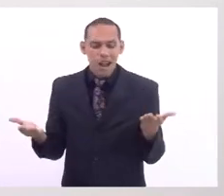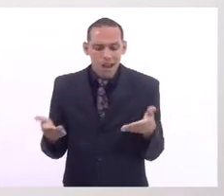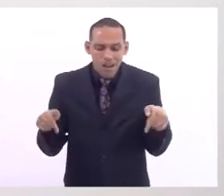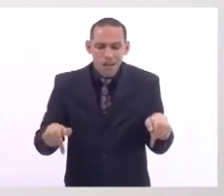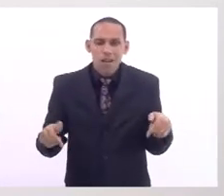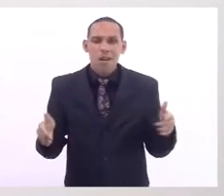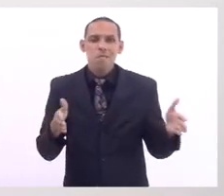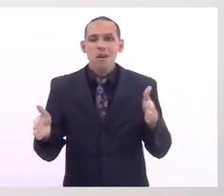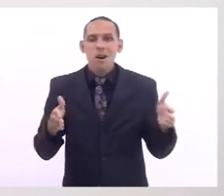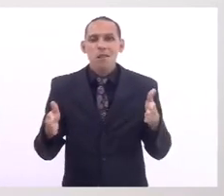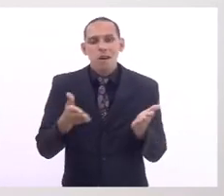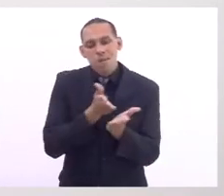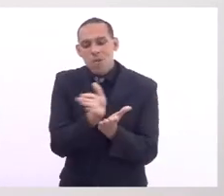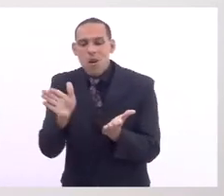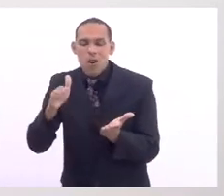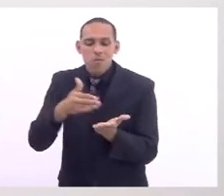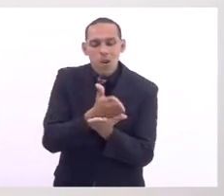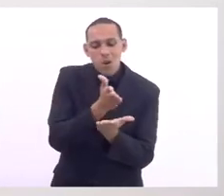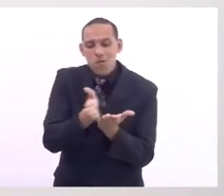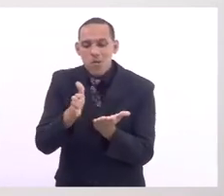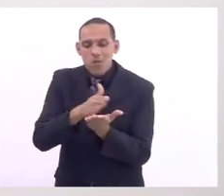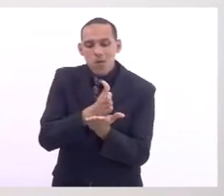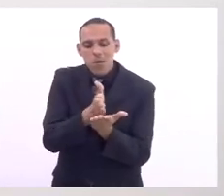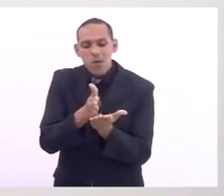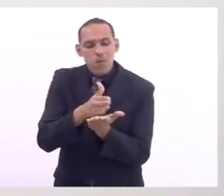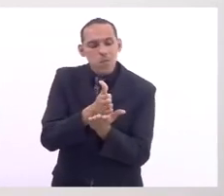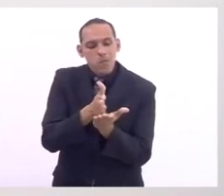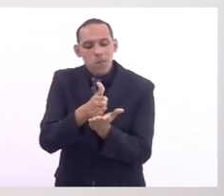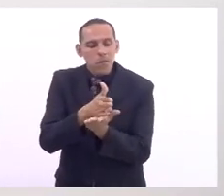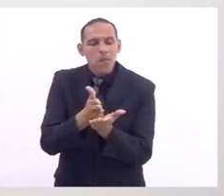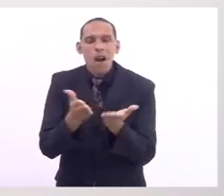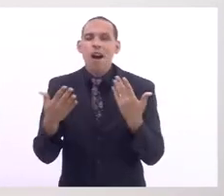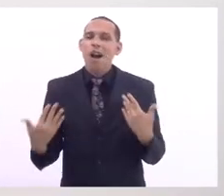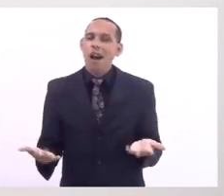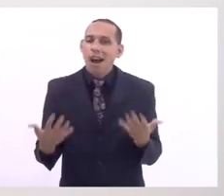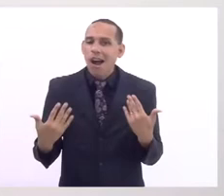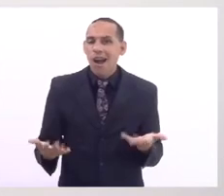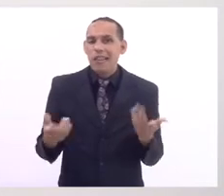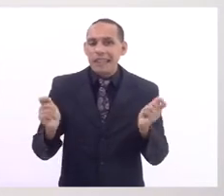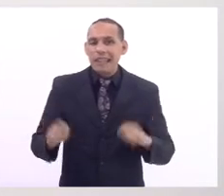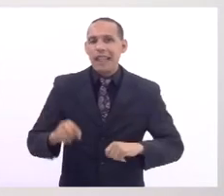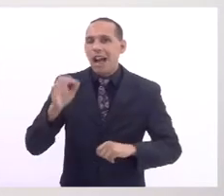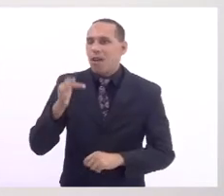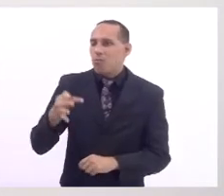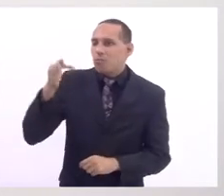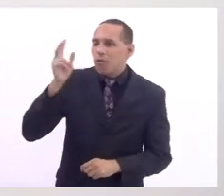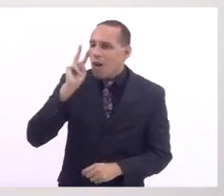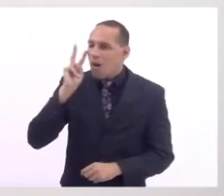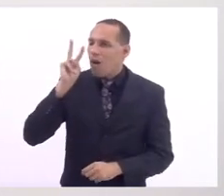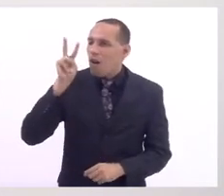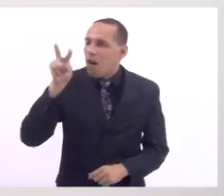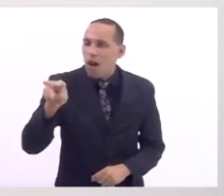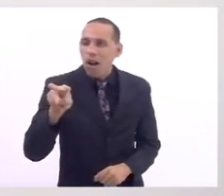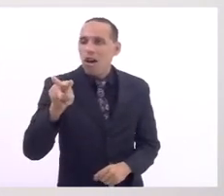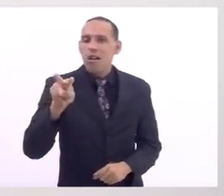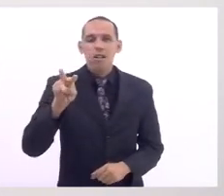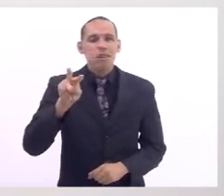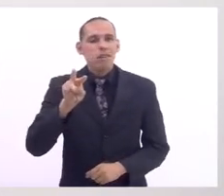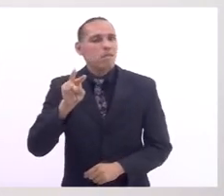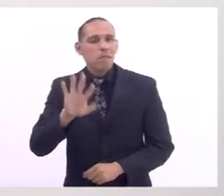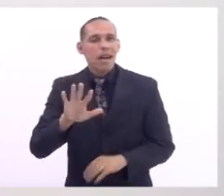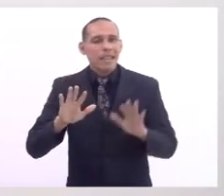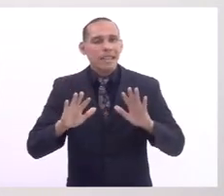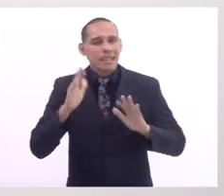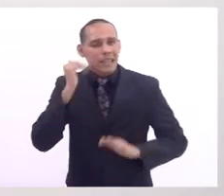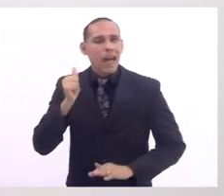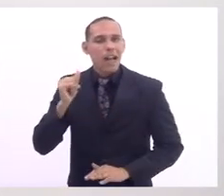momento tortuoso mais leve e nos dá esse sentimento de olhar para o futuro e saber da importância não